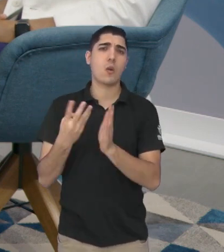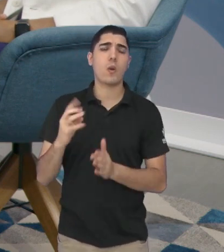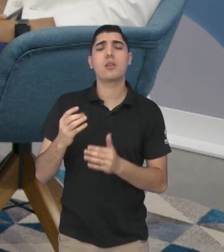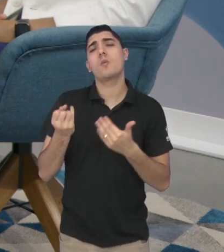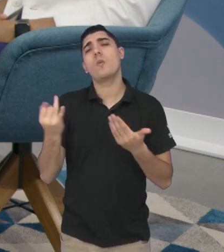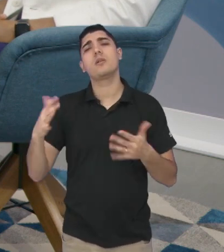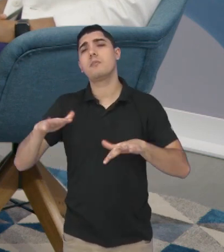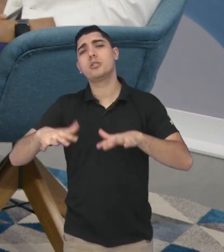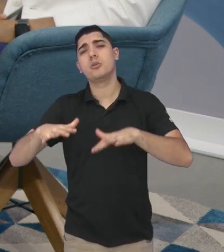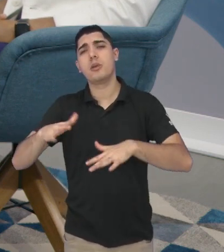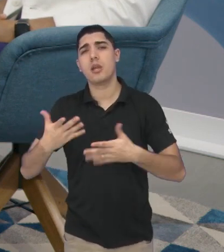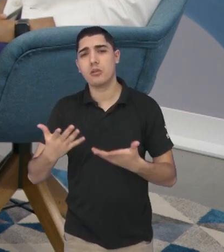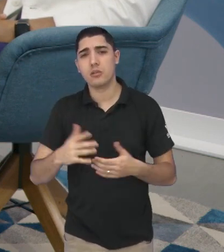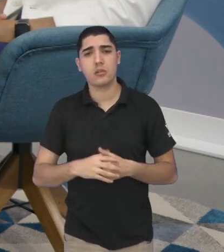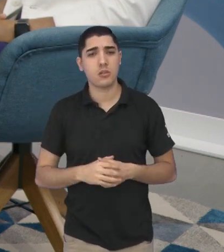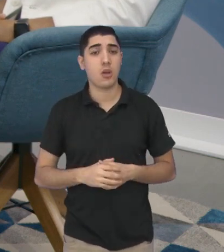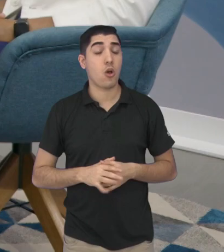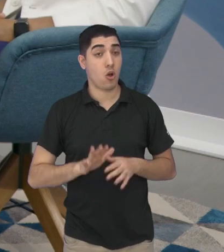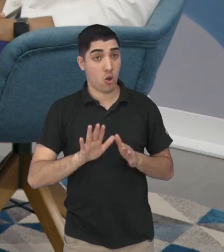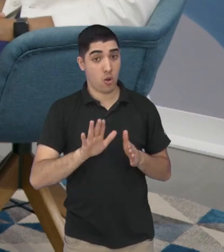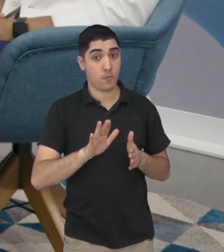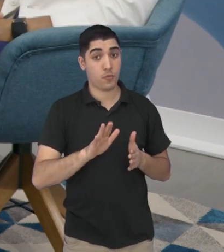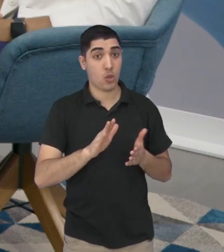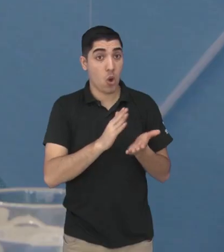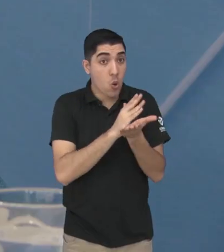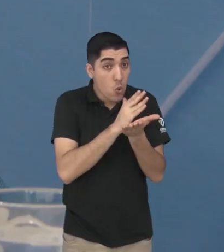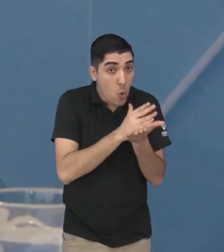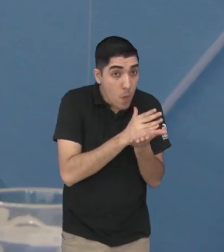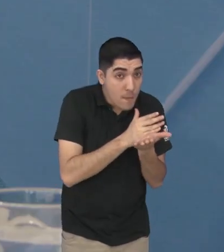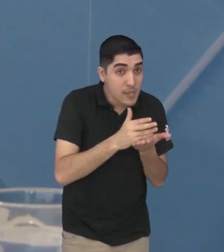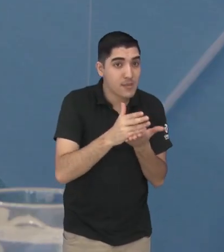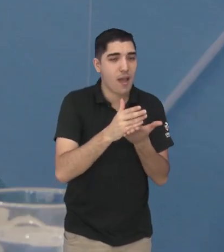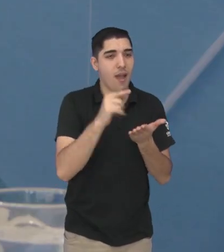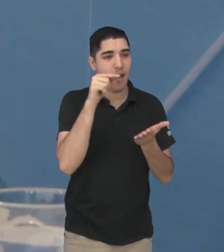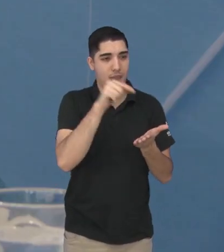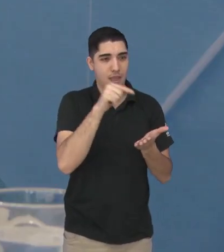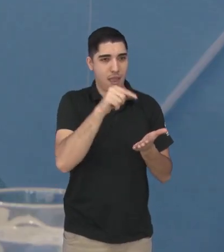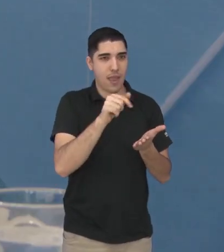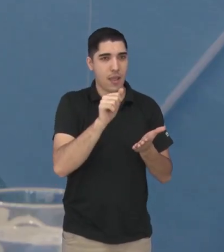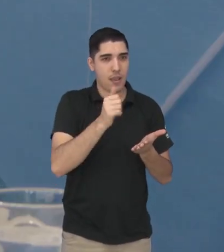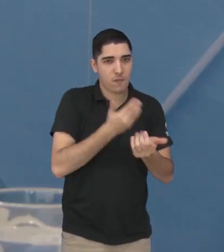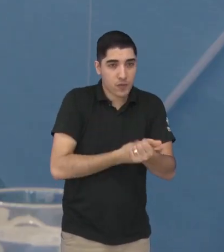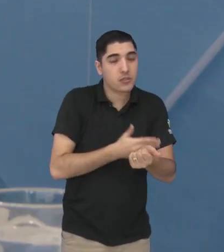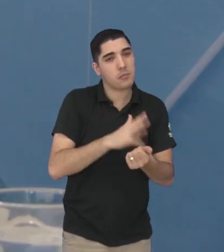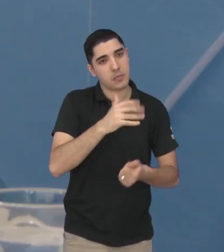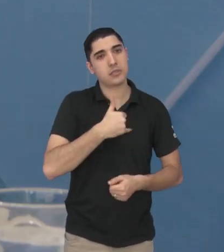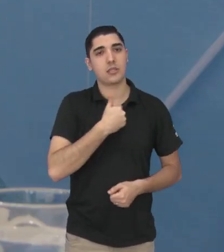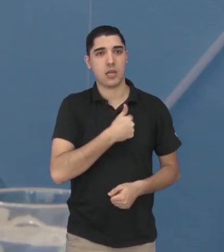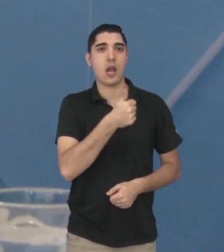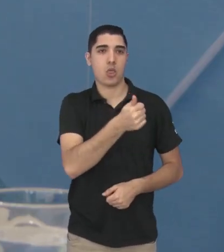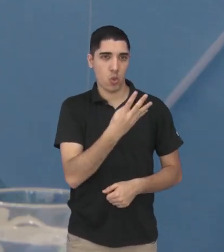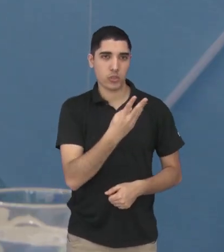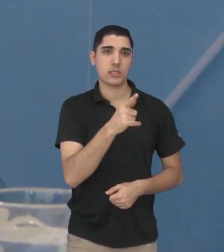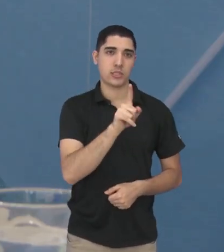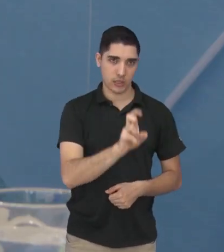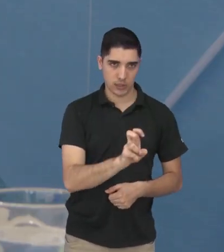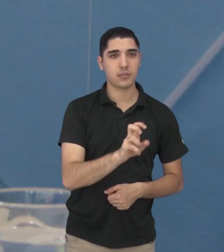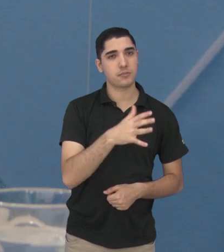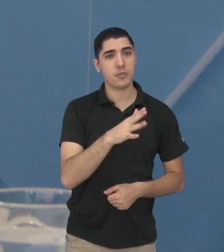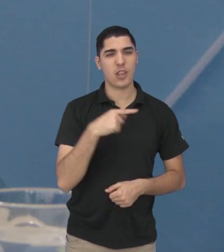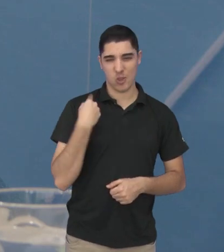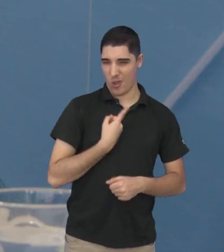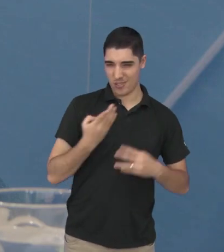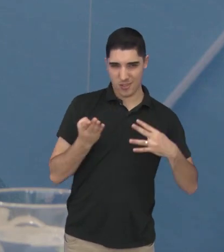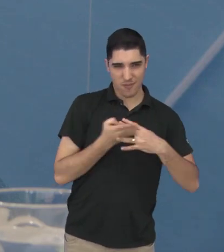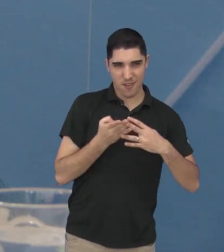anos. Qual que é a realidade de São José nesse sentido na rede? O início do consumo, ele marca essa faixa etária de 14 e 15 anos. Como a gente estava falando